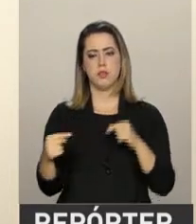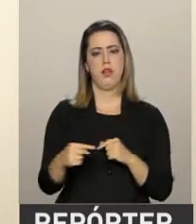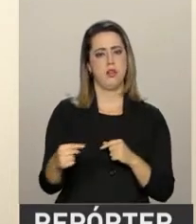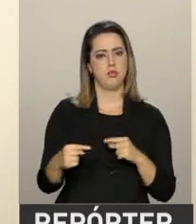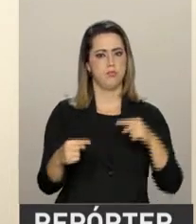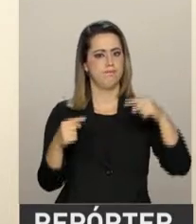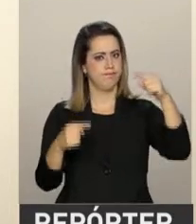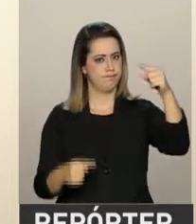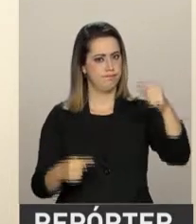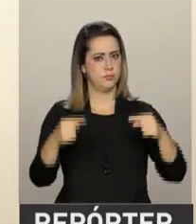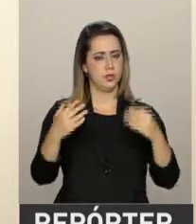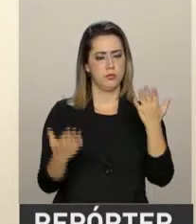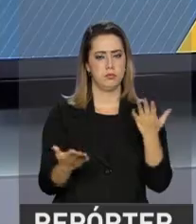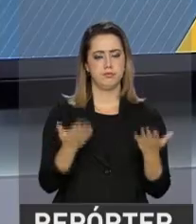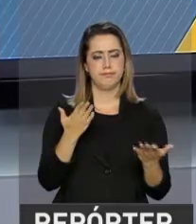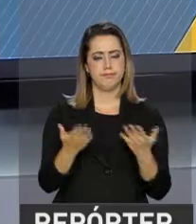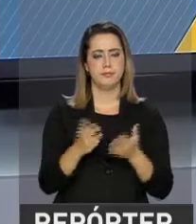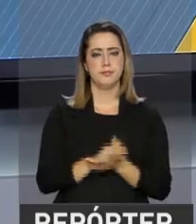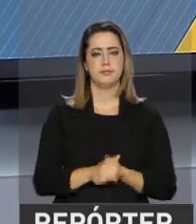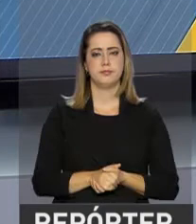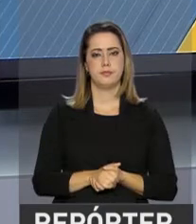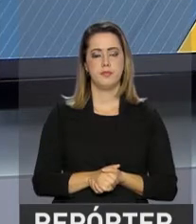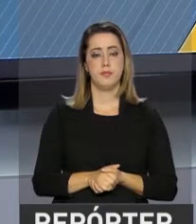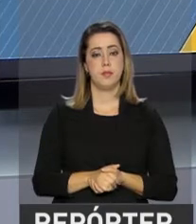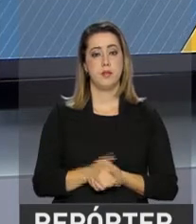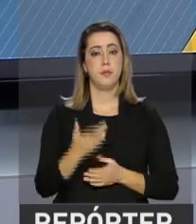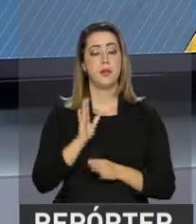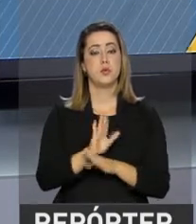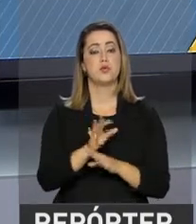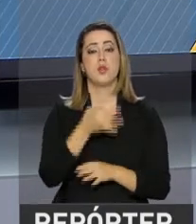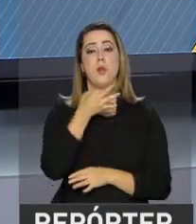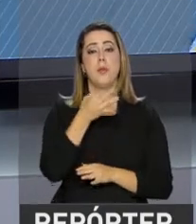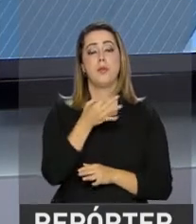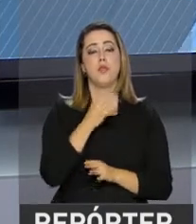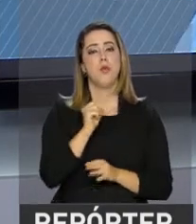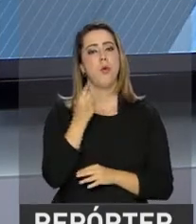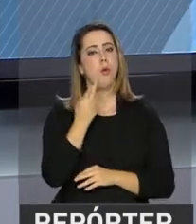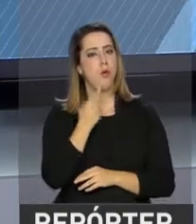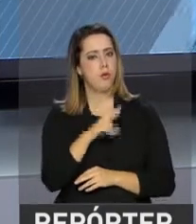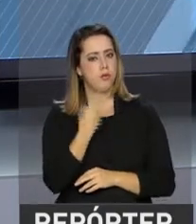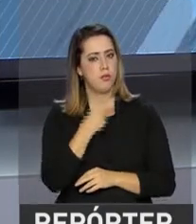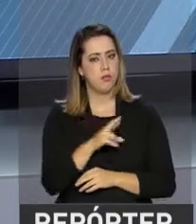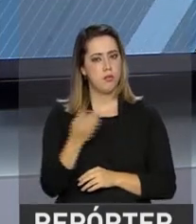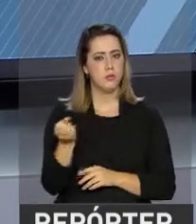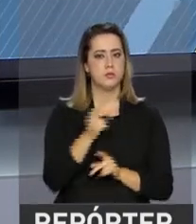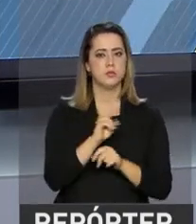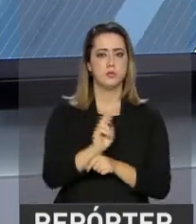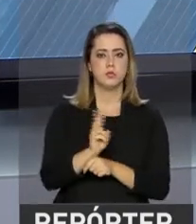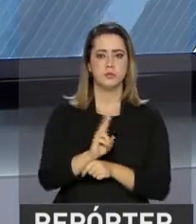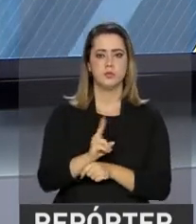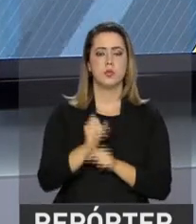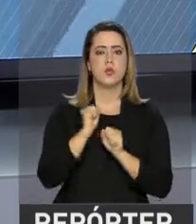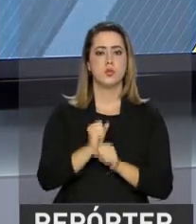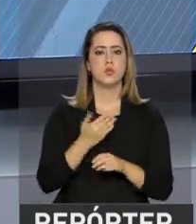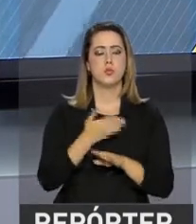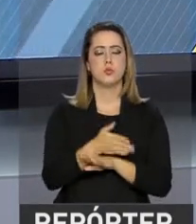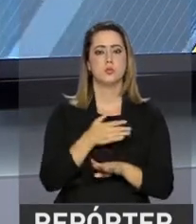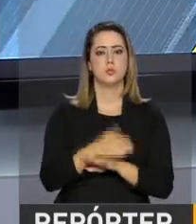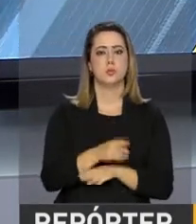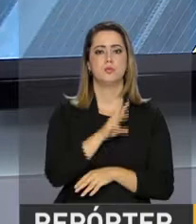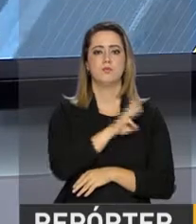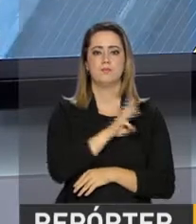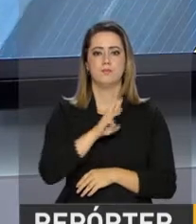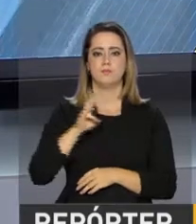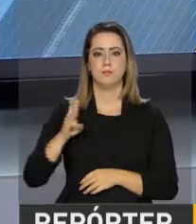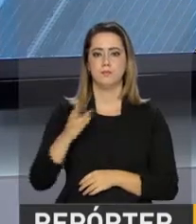operadora, então melhor desempenho ela terá. Para contribuir com sugestões ou críticas ao novo sistema de fiscalização, basta acessar a